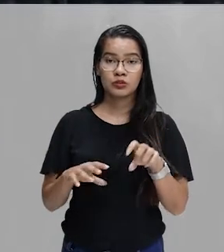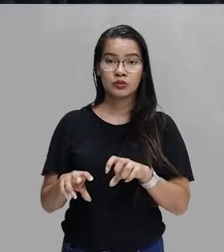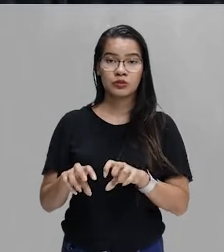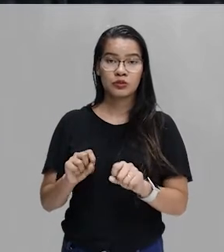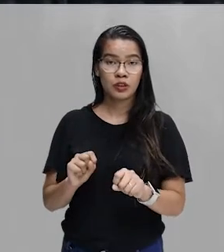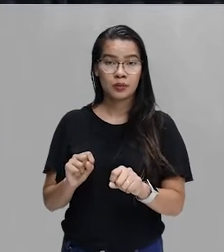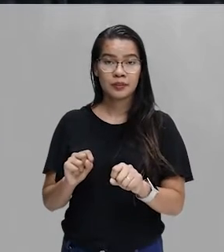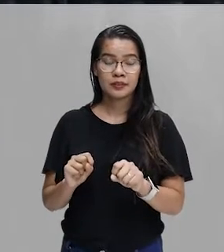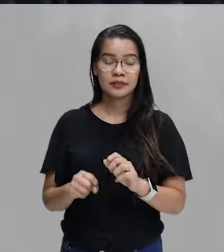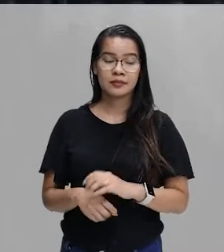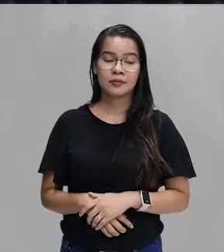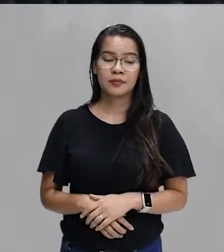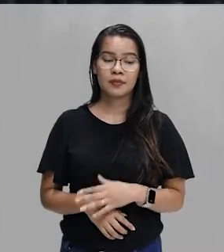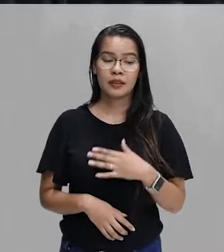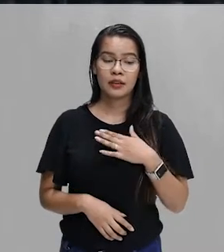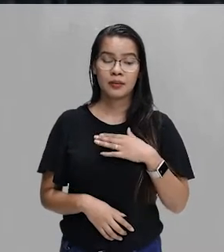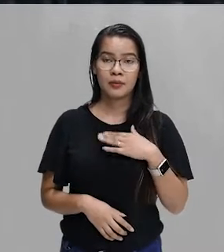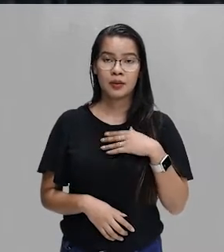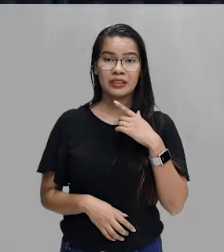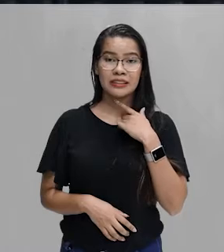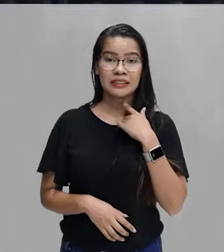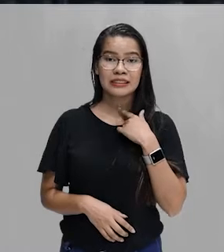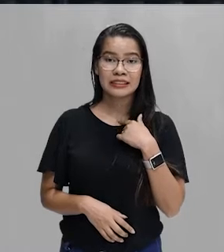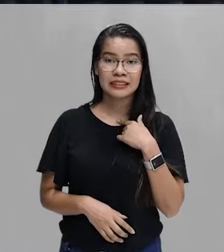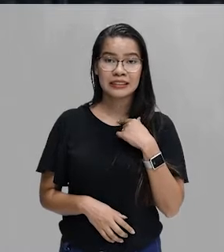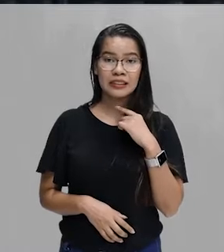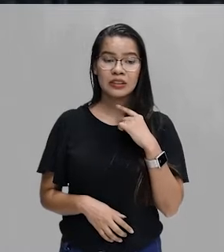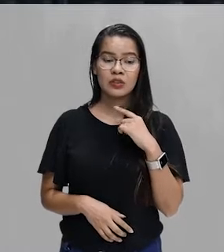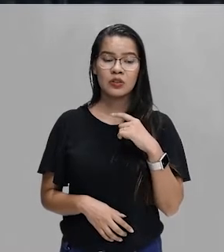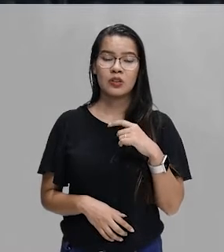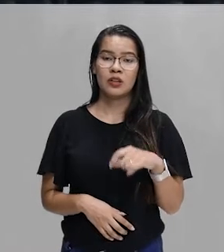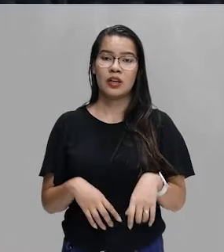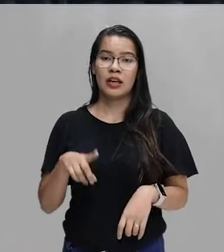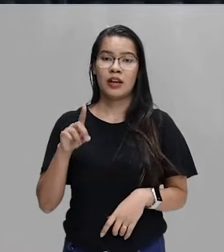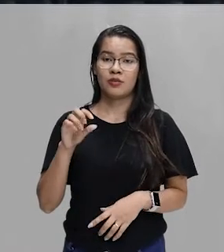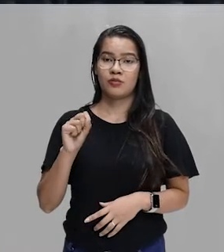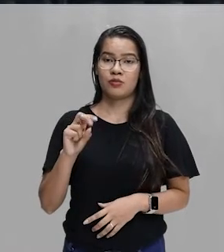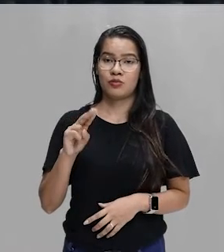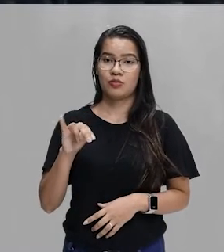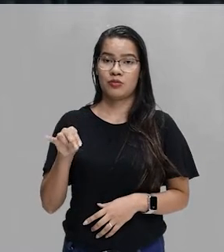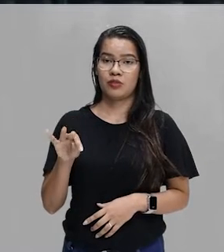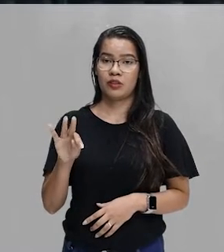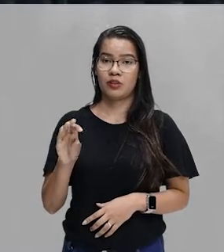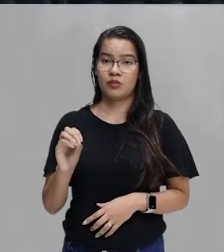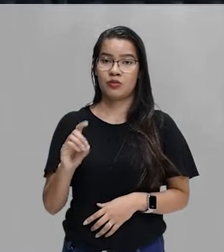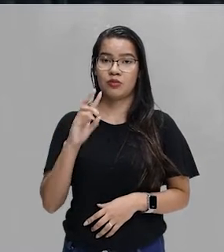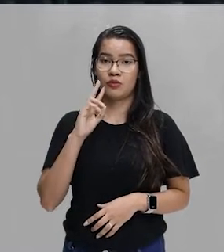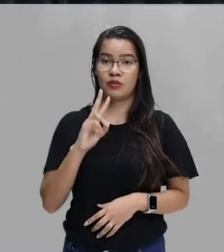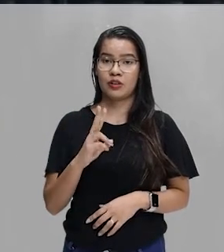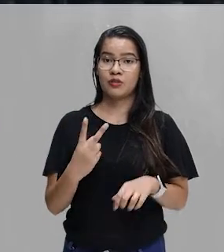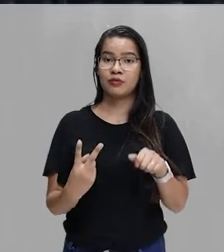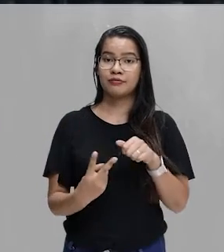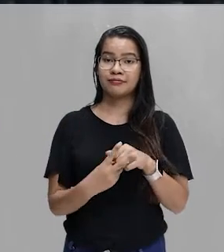Que te formes. Meu desejo é o sujeito. Olha aqui um verbo de